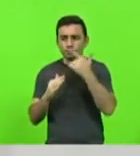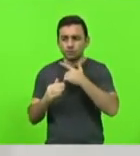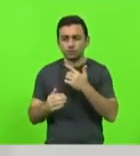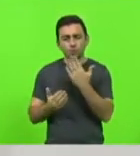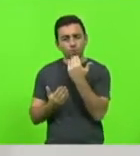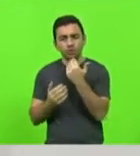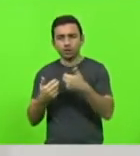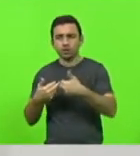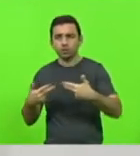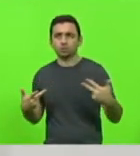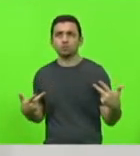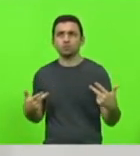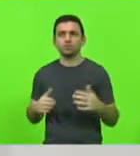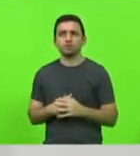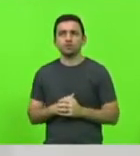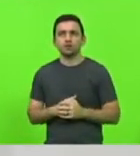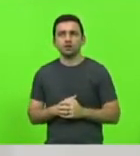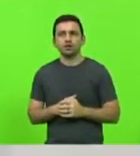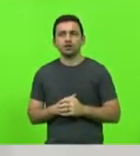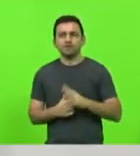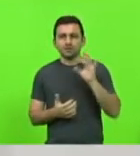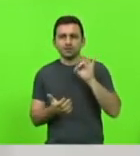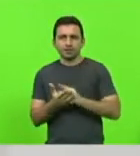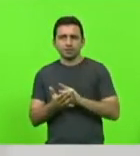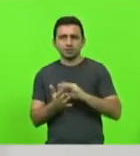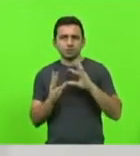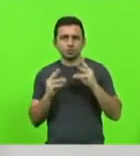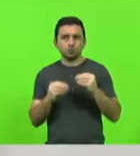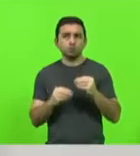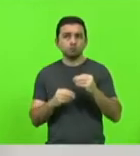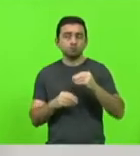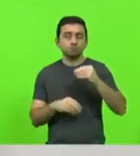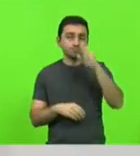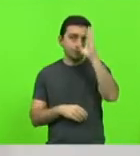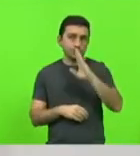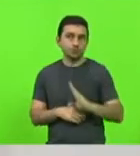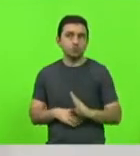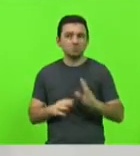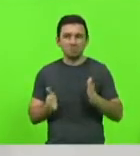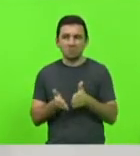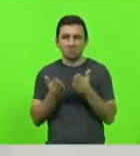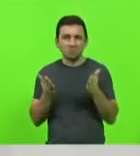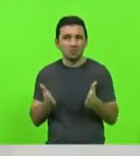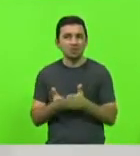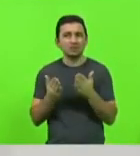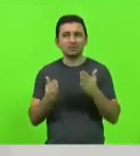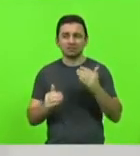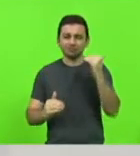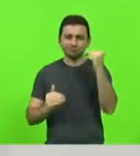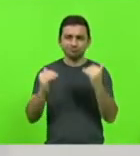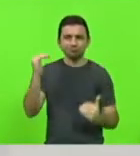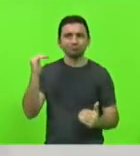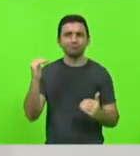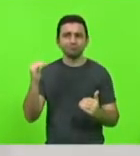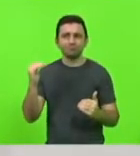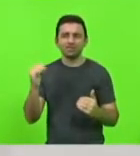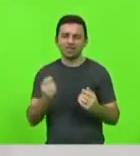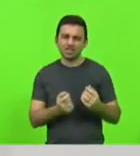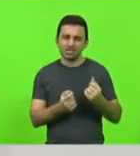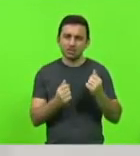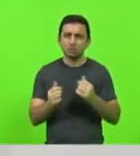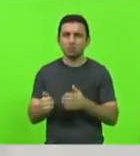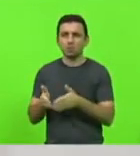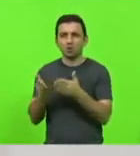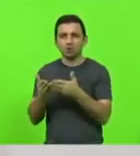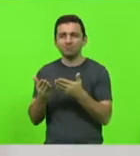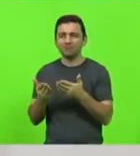A realidade em todo o nosso país está alarmante. A pobreza, a desigualdade social crescem